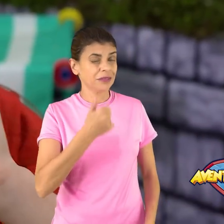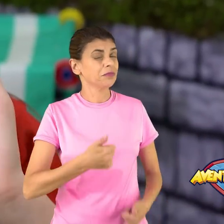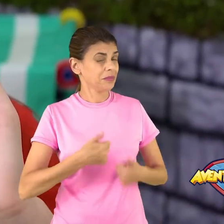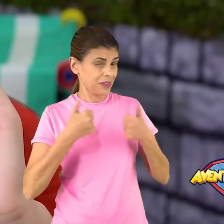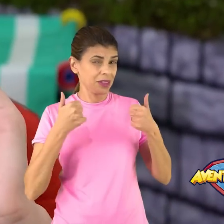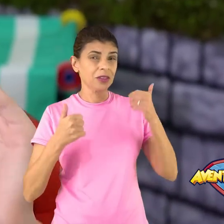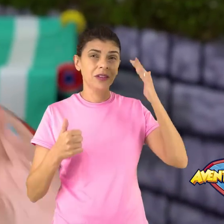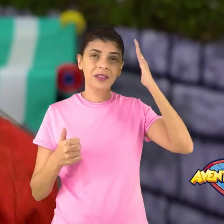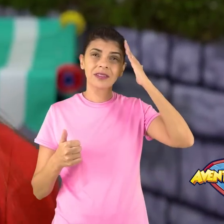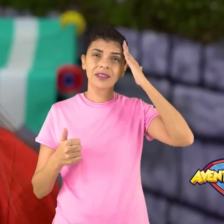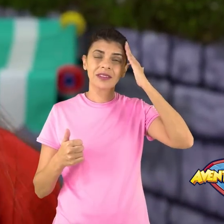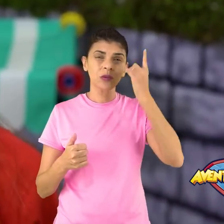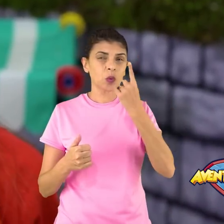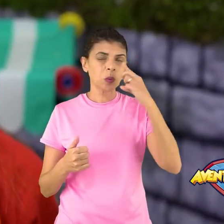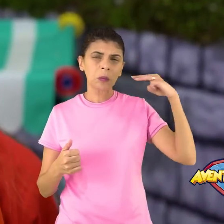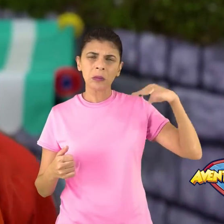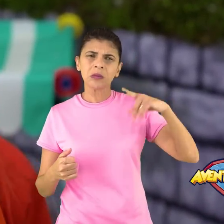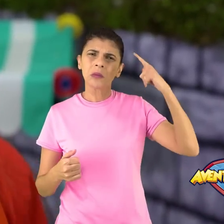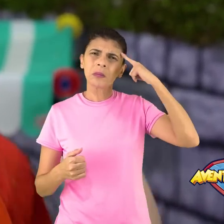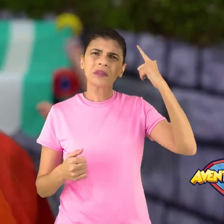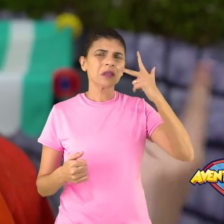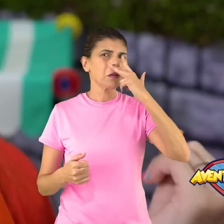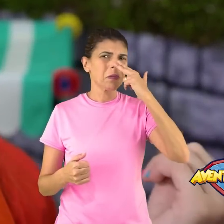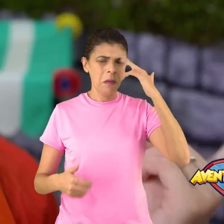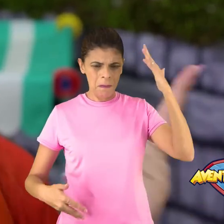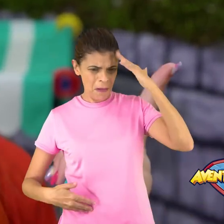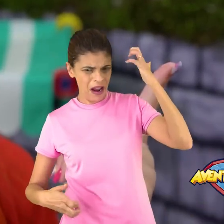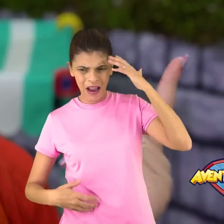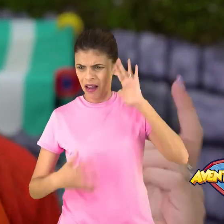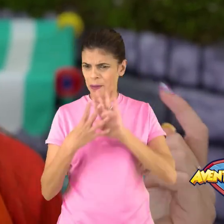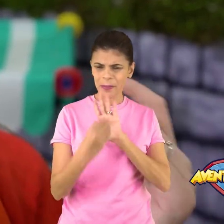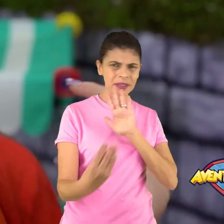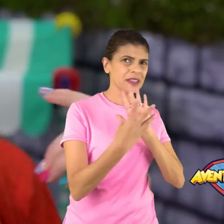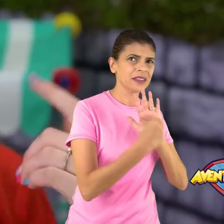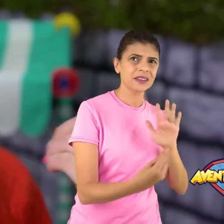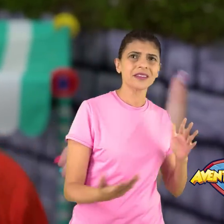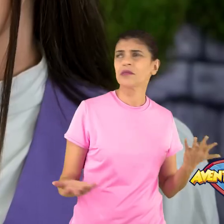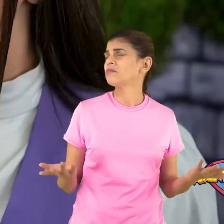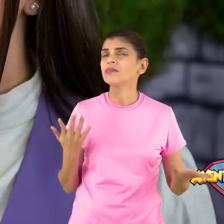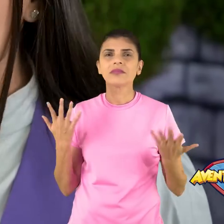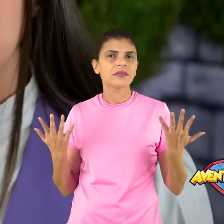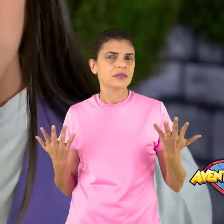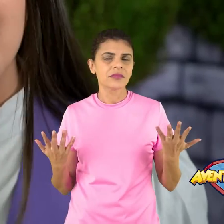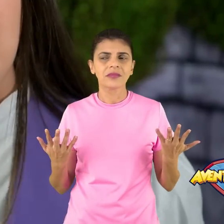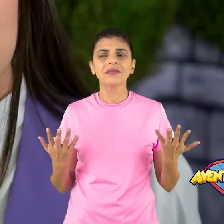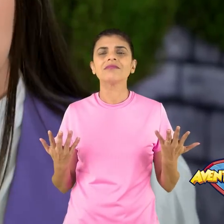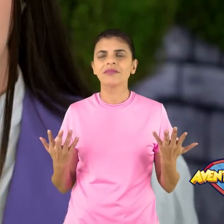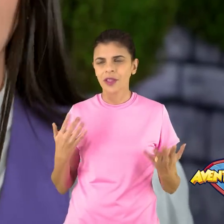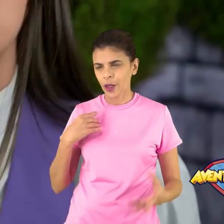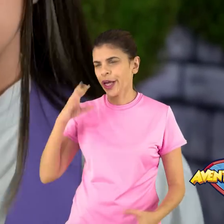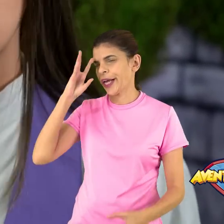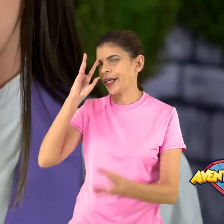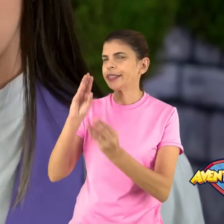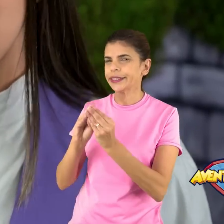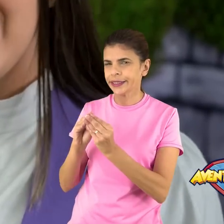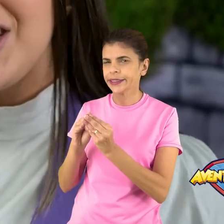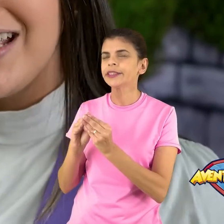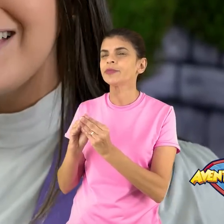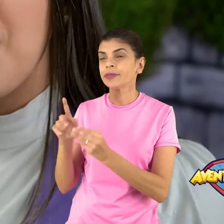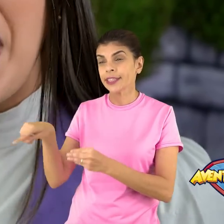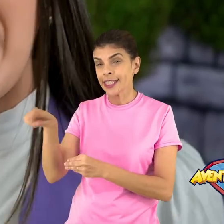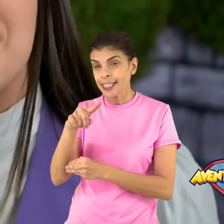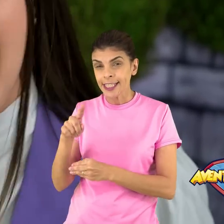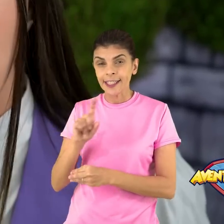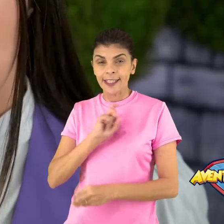sim. Por um minuto eu pensei que eu fosse um macaco de imitação. Eu acho que eu entendi o plano dos vilões.